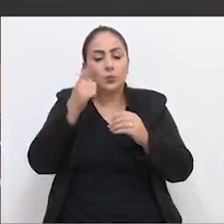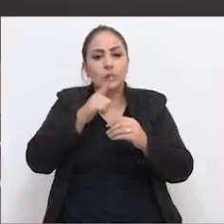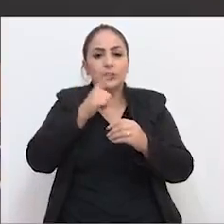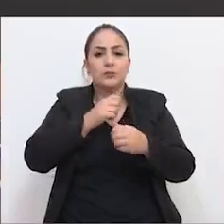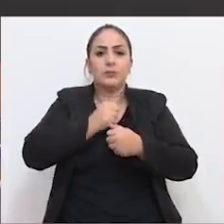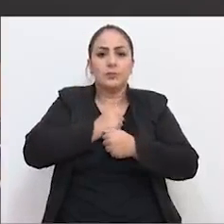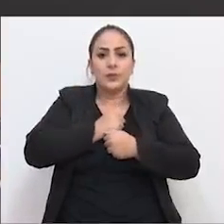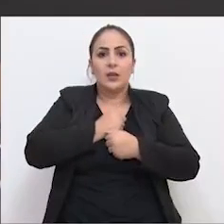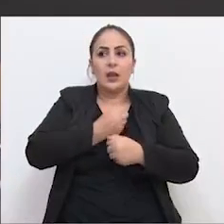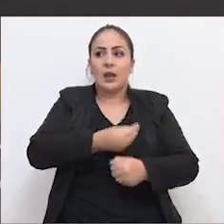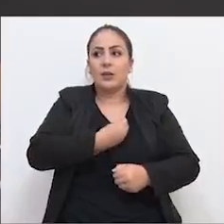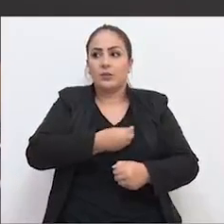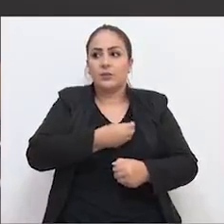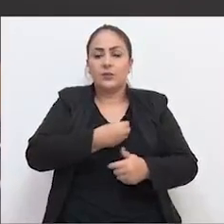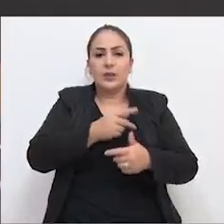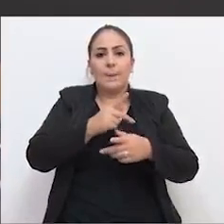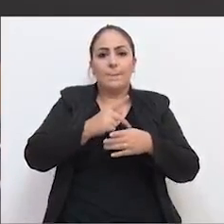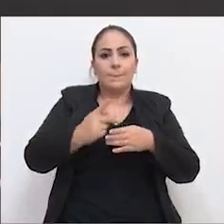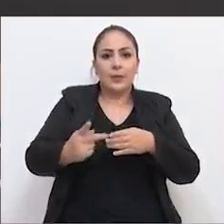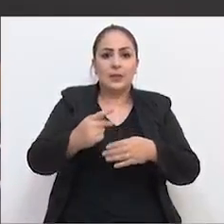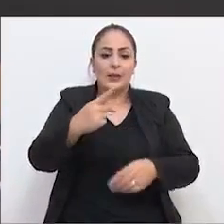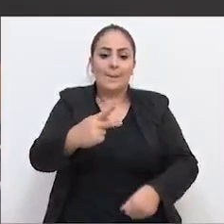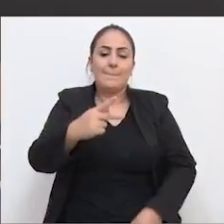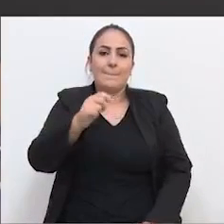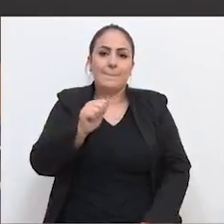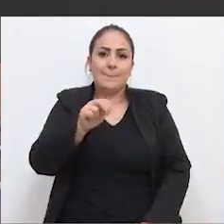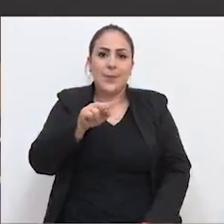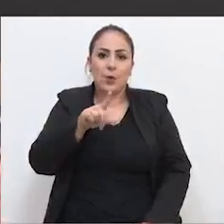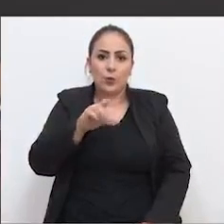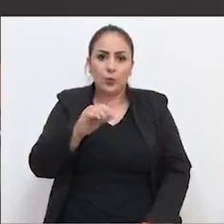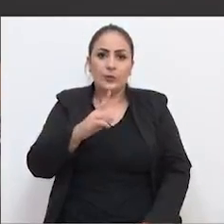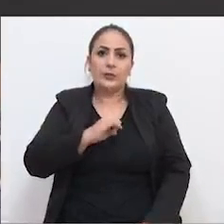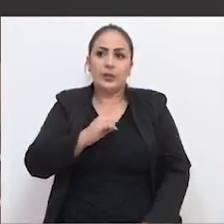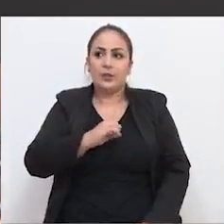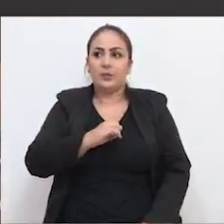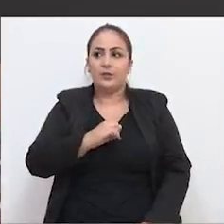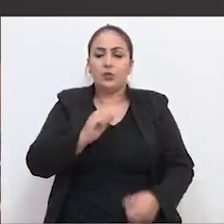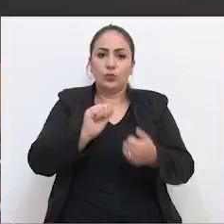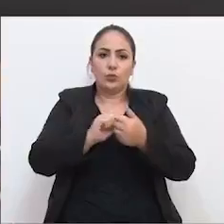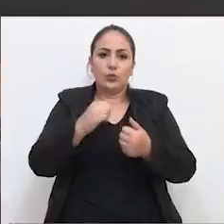se confortar pela vida plena que o Paulo teve